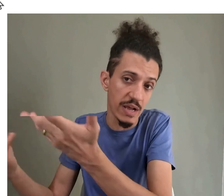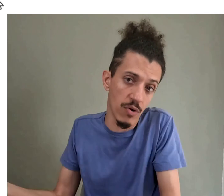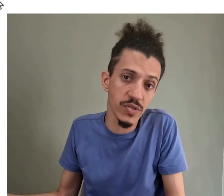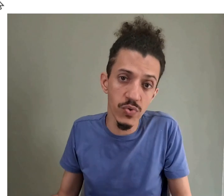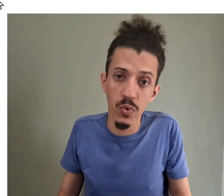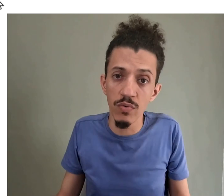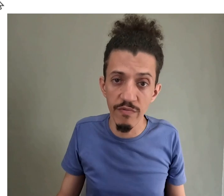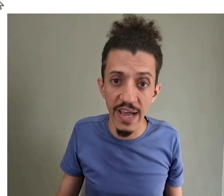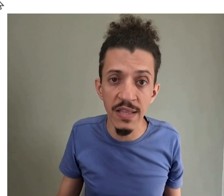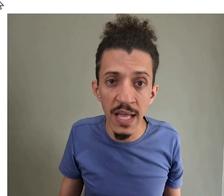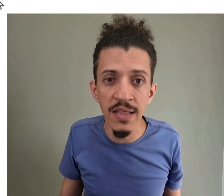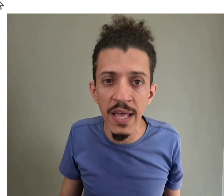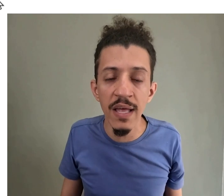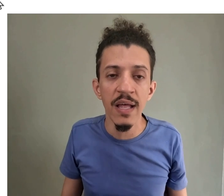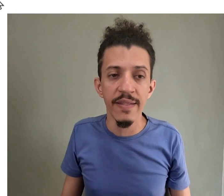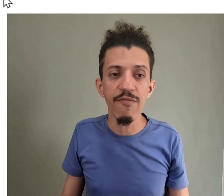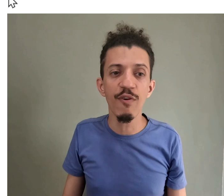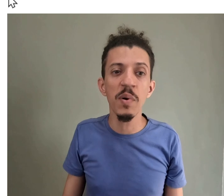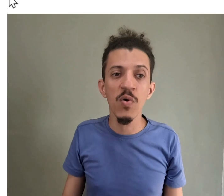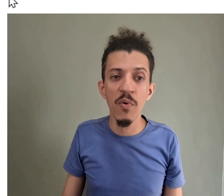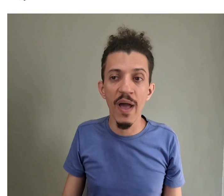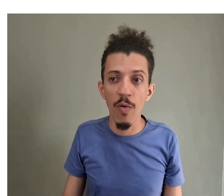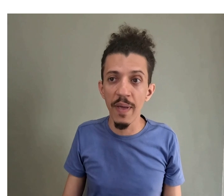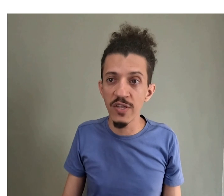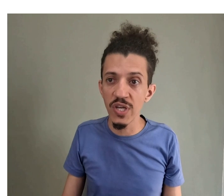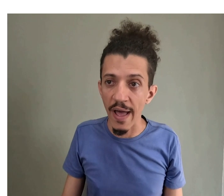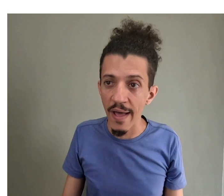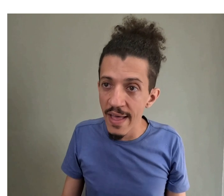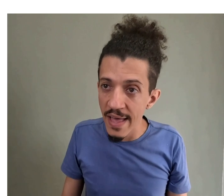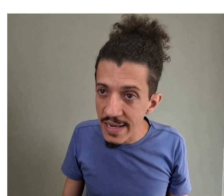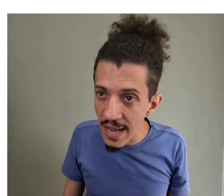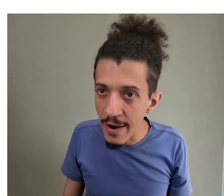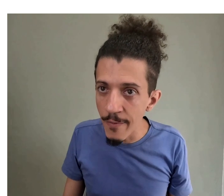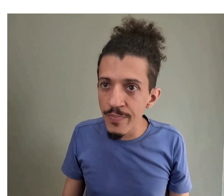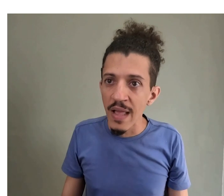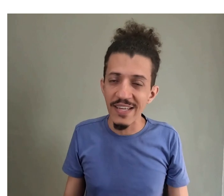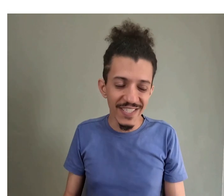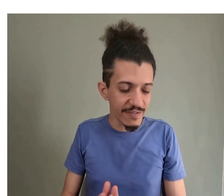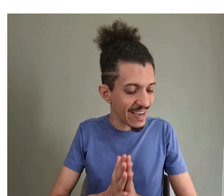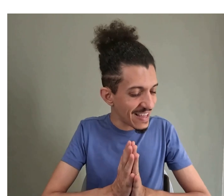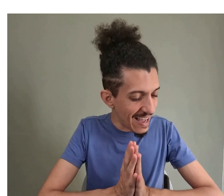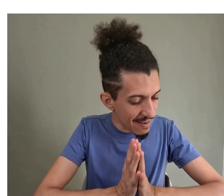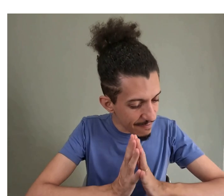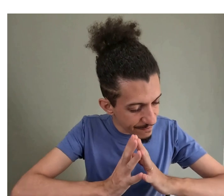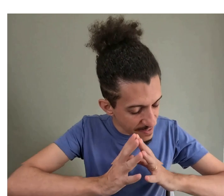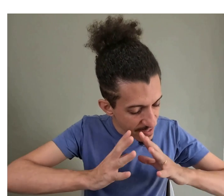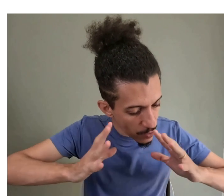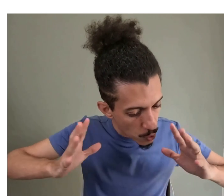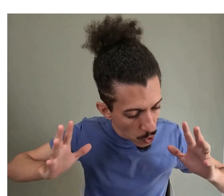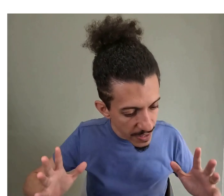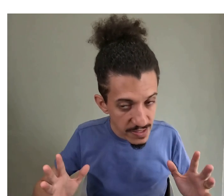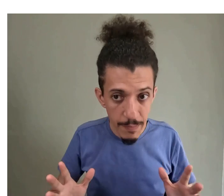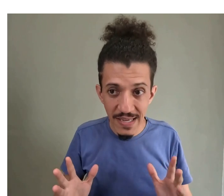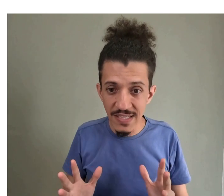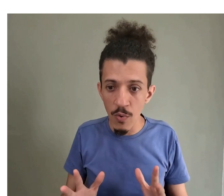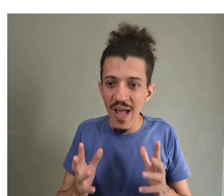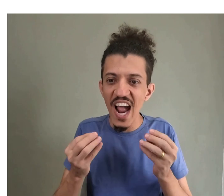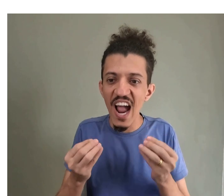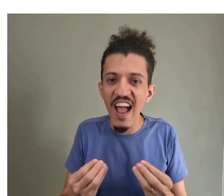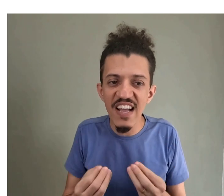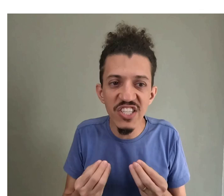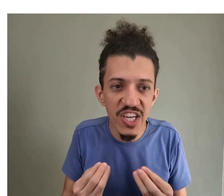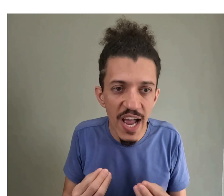que é um negócio que o surdo não vai entender da forma como realmente é. E claro, a gente vai estar fazendo toda essa